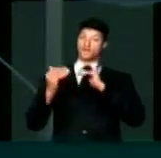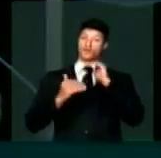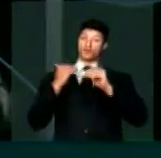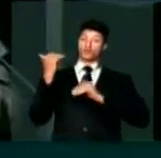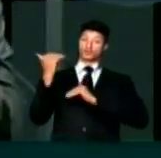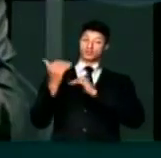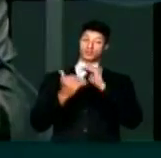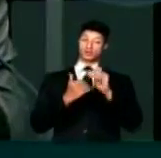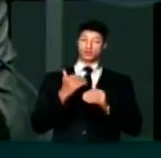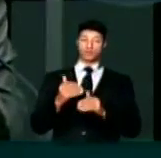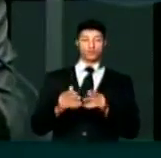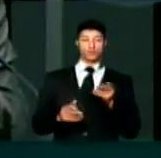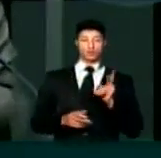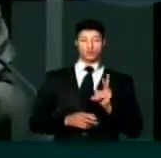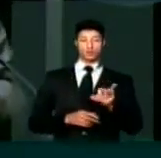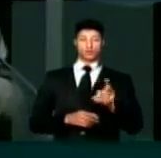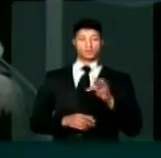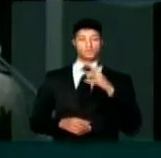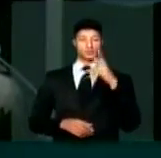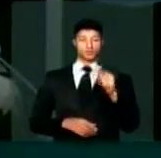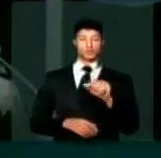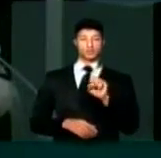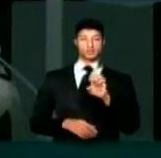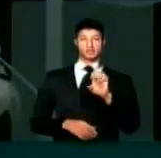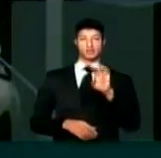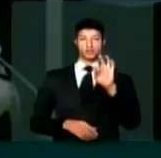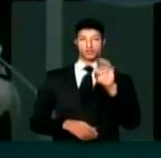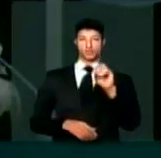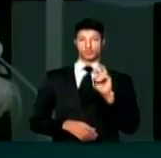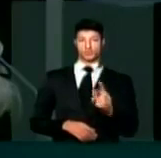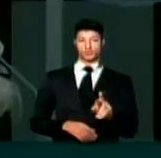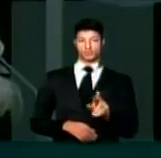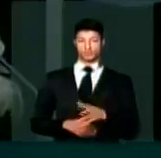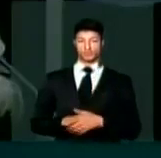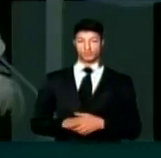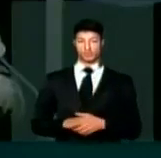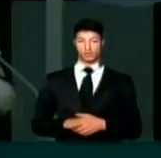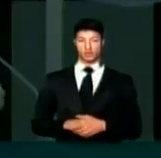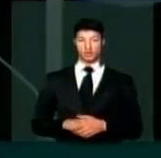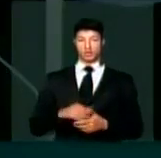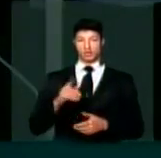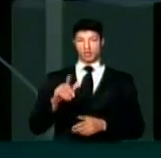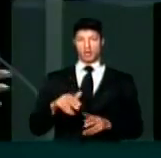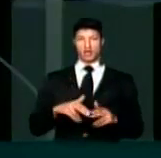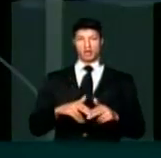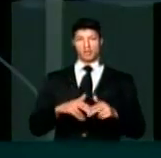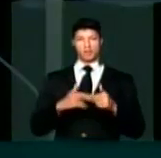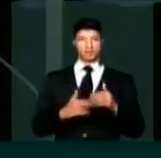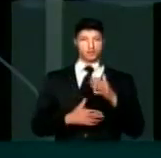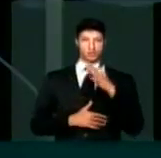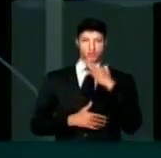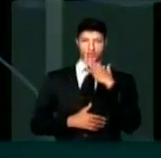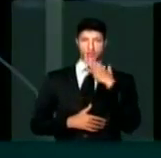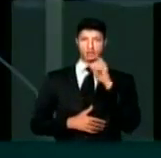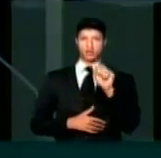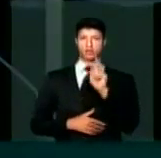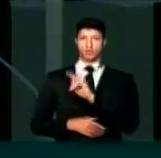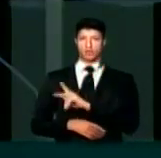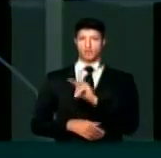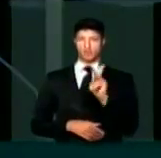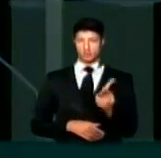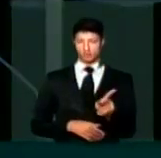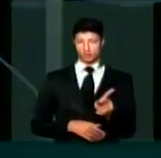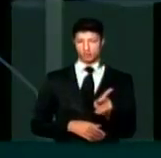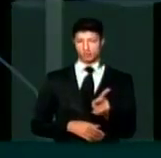evolução avance em todos os setores. É por esse conhecimento que o